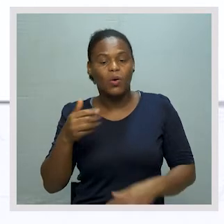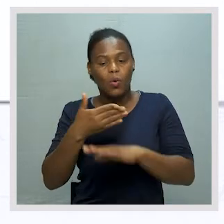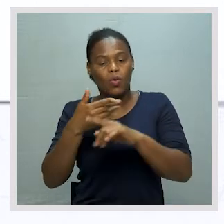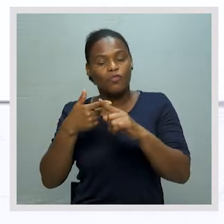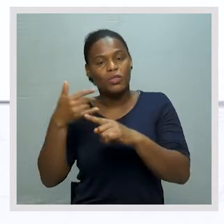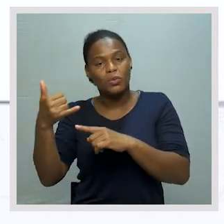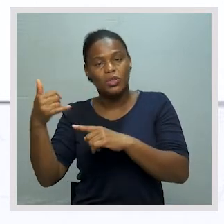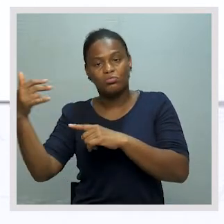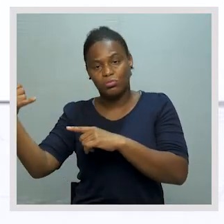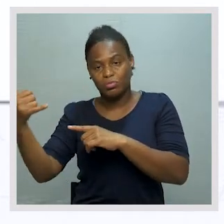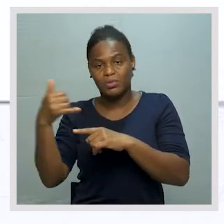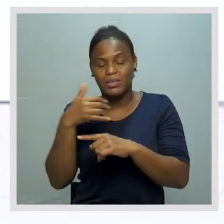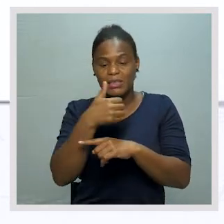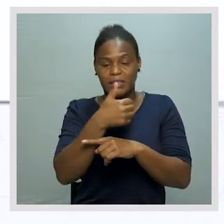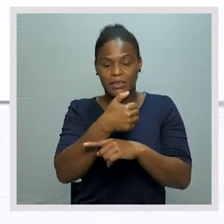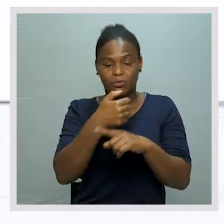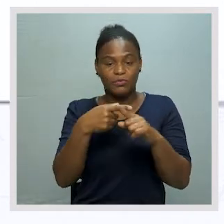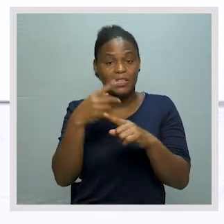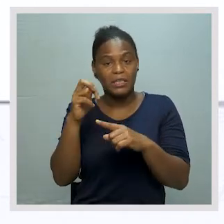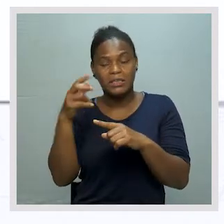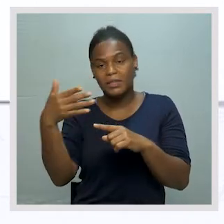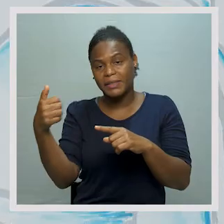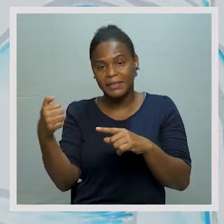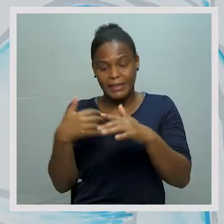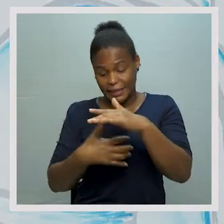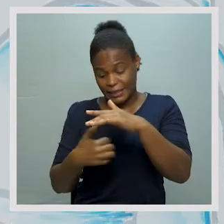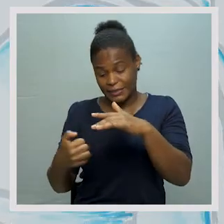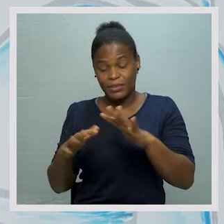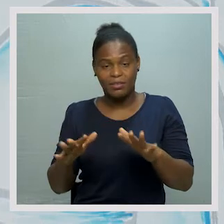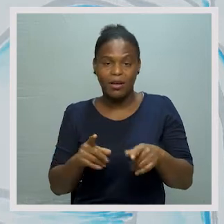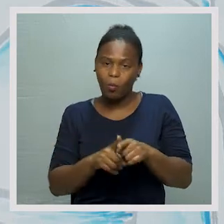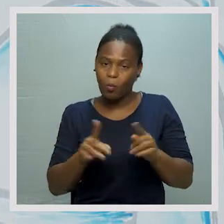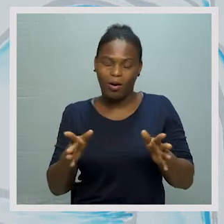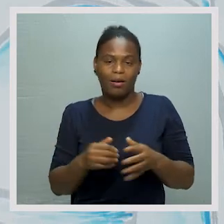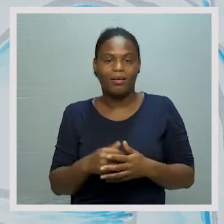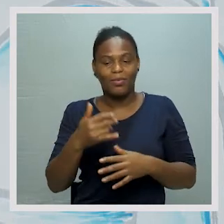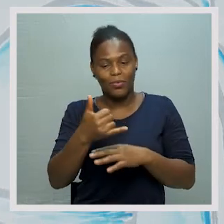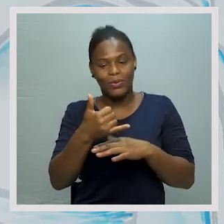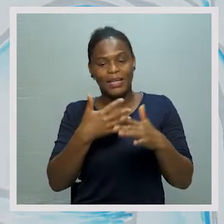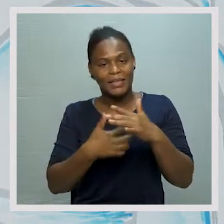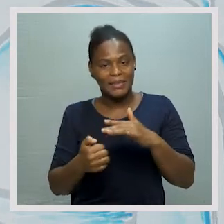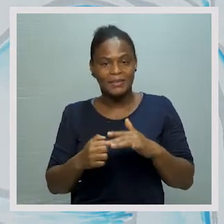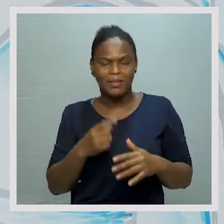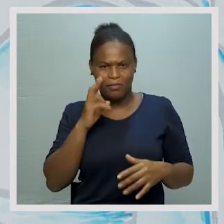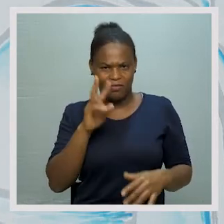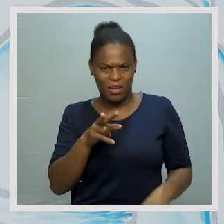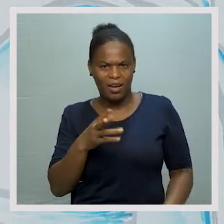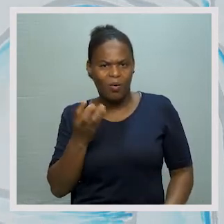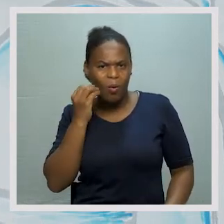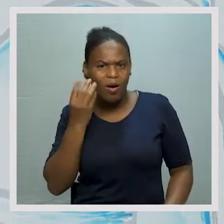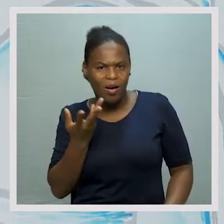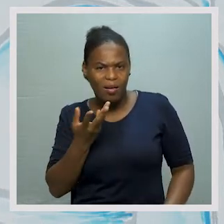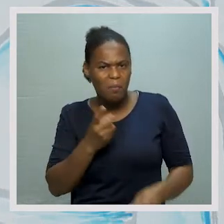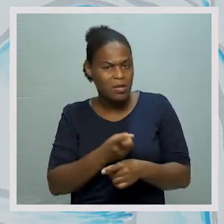vezes 2, 2. 5 vezes 3, 15. Também dá 2 quinzeavos. Viram que o resultado